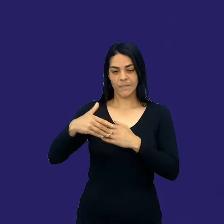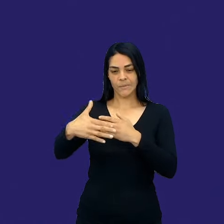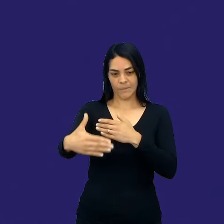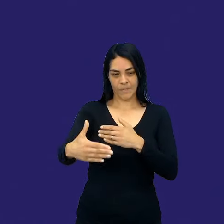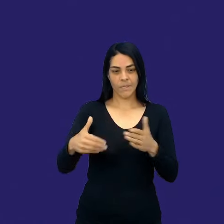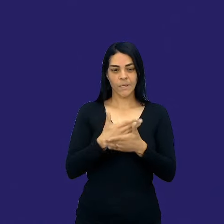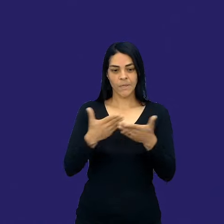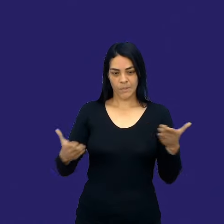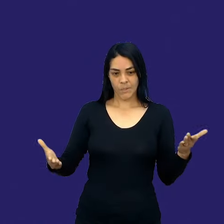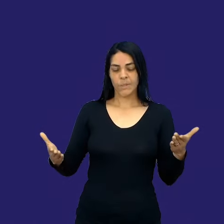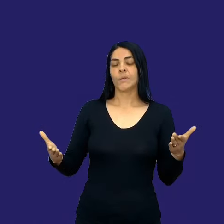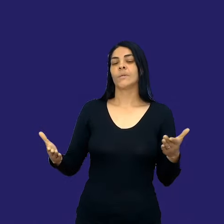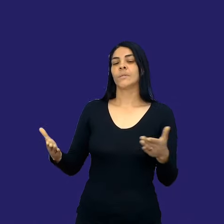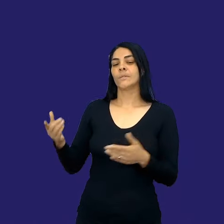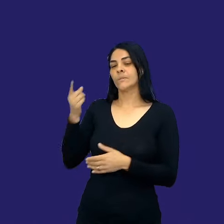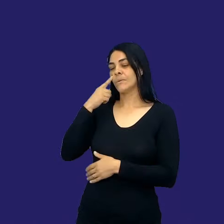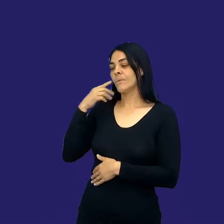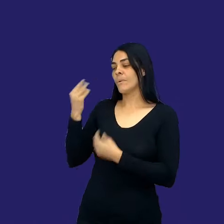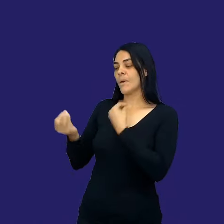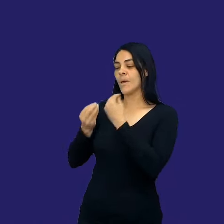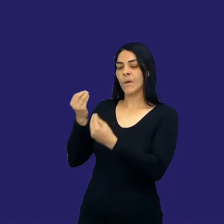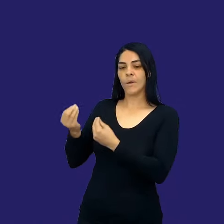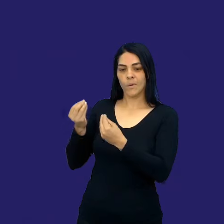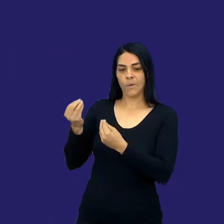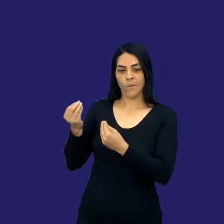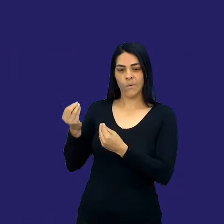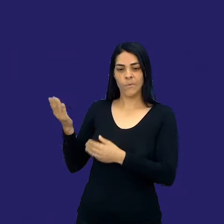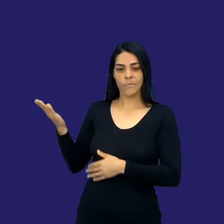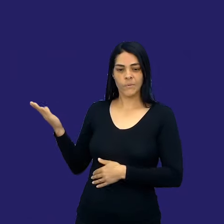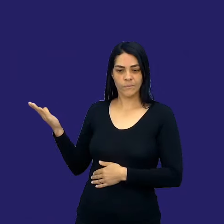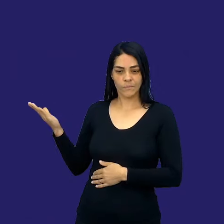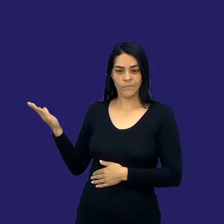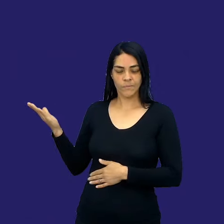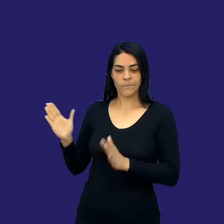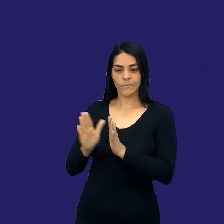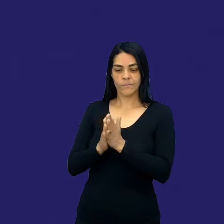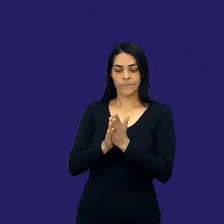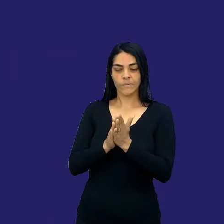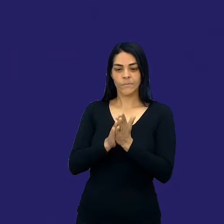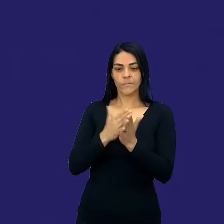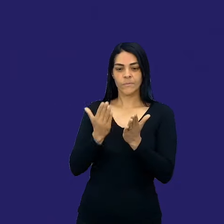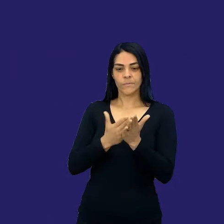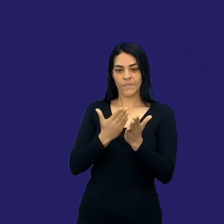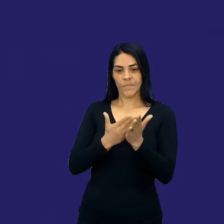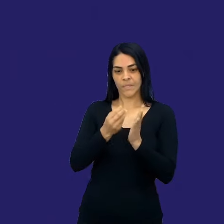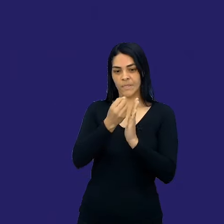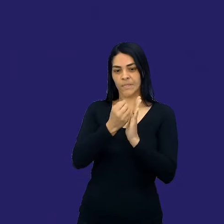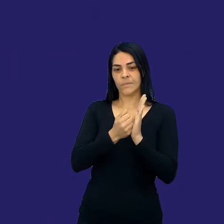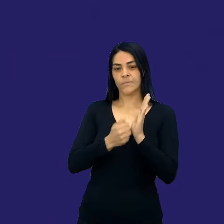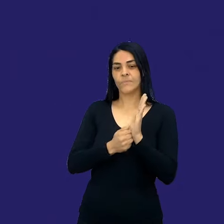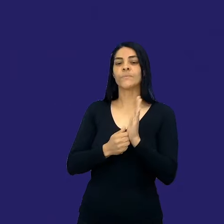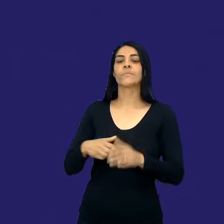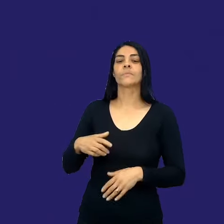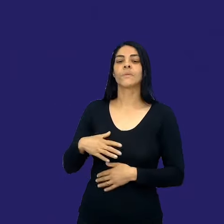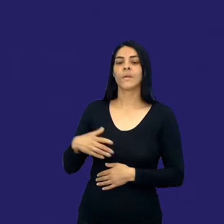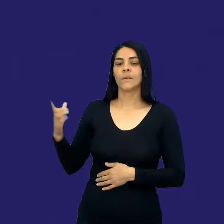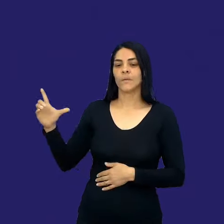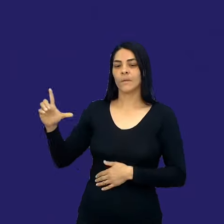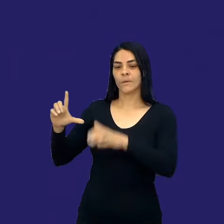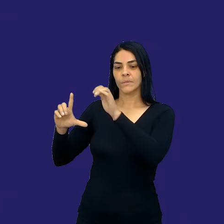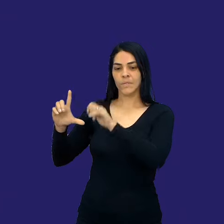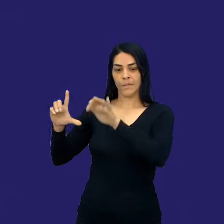vamos acessar a nossa caderno do Aprender Sempre. Nós temos aqui um QR Code, que vocês podem